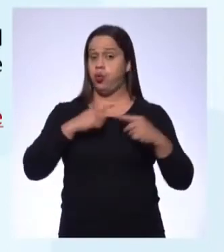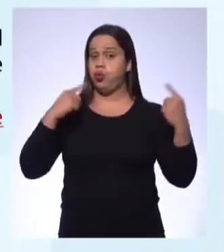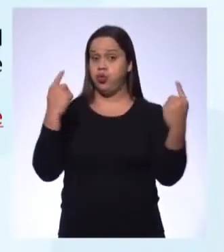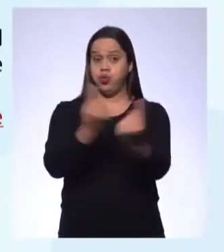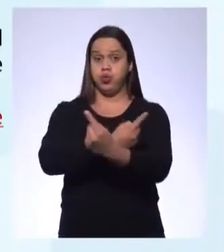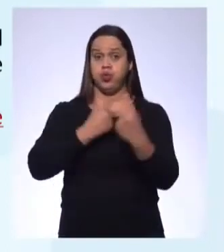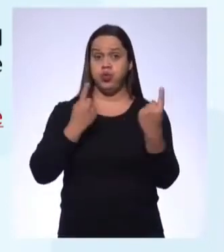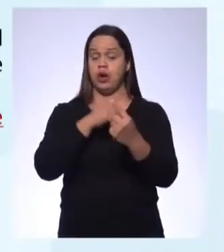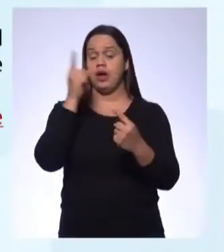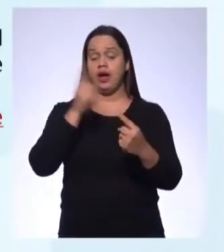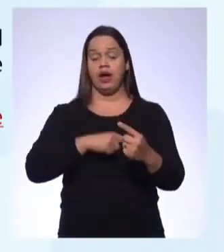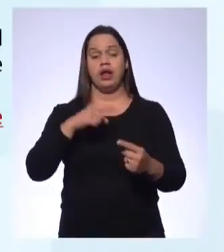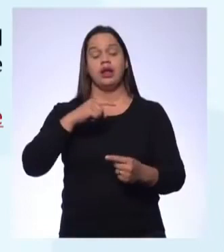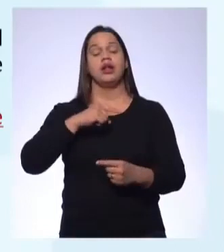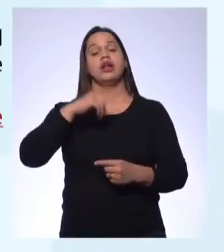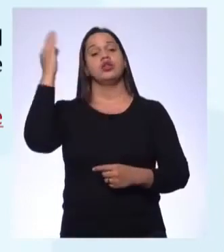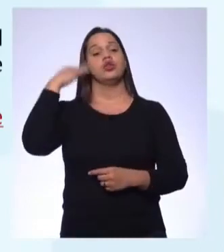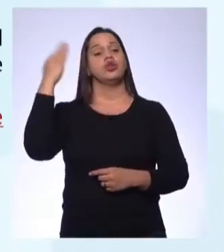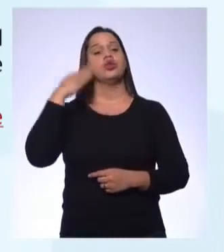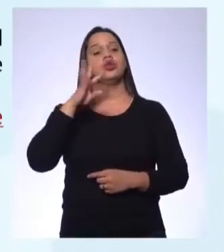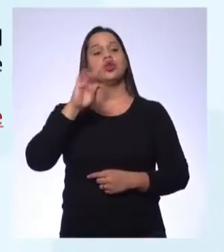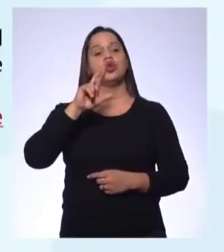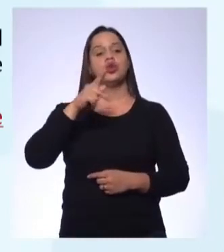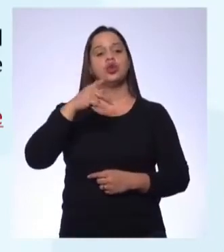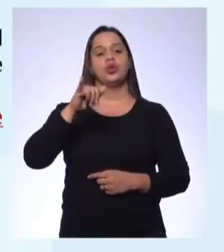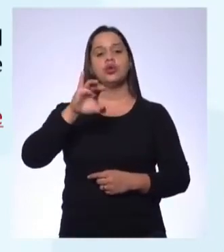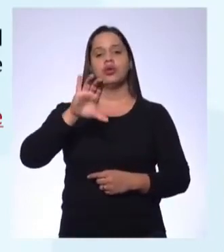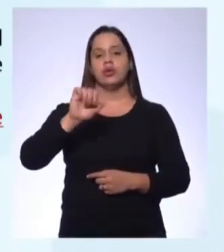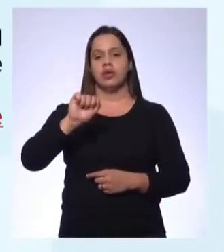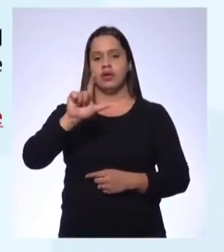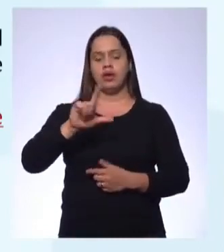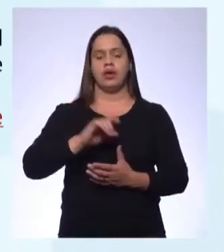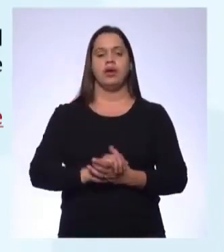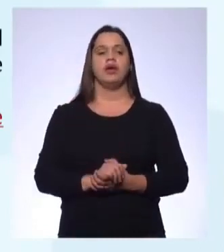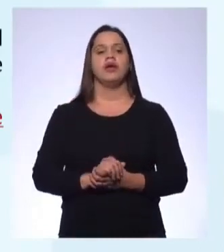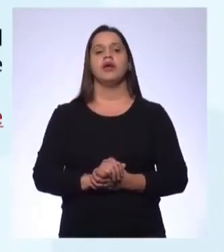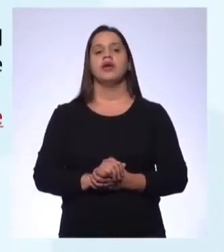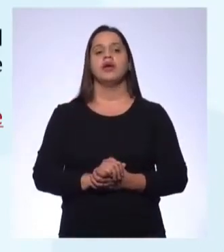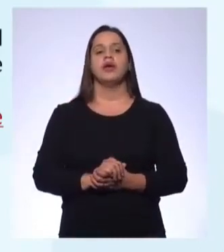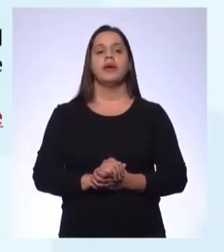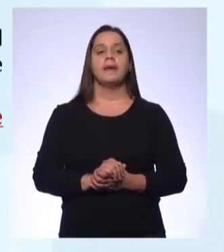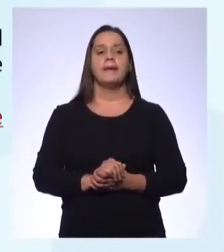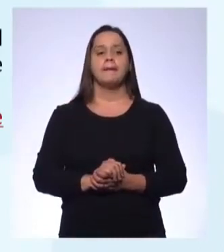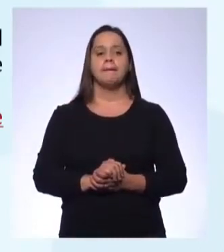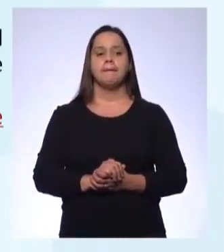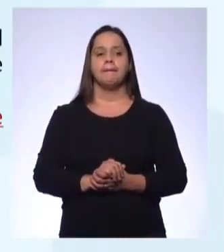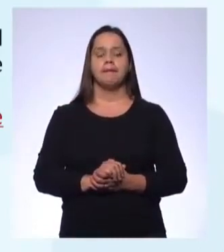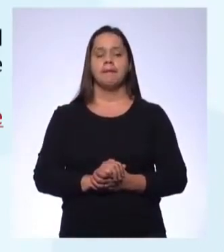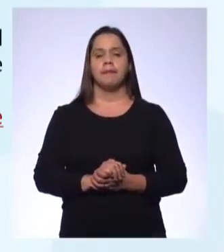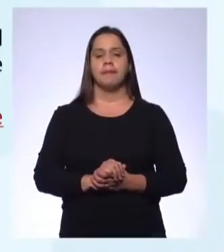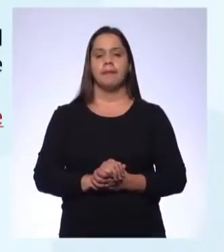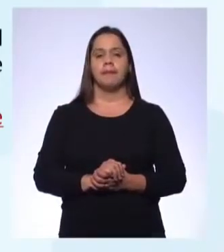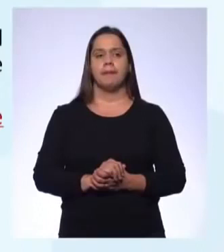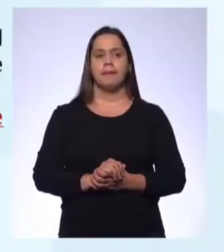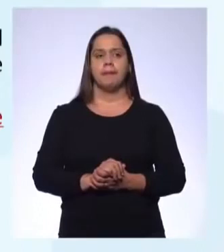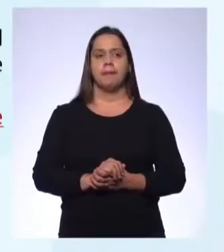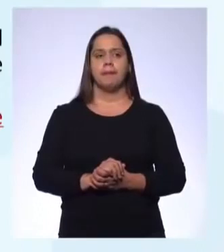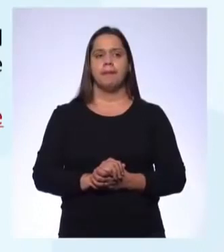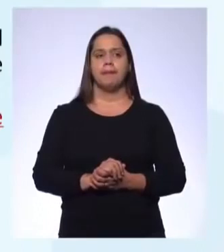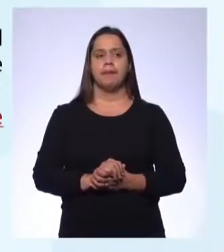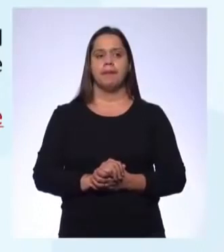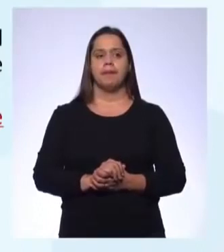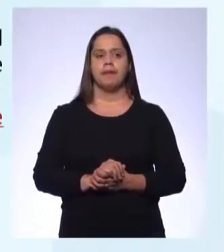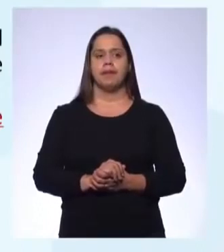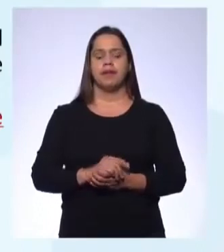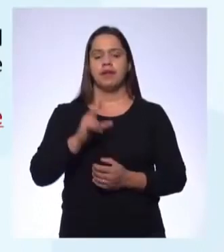tropical. It hit India and Pakistan in 1970. Então, na terceira linha, você tem a palavra hit. Aí você deve conhecer a palavra hit de jogos